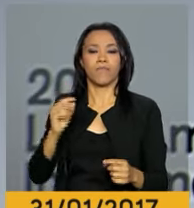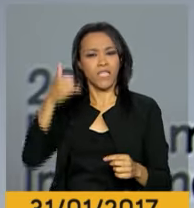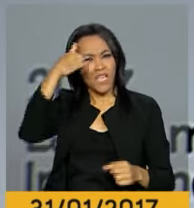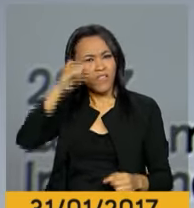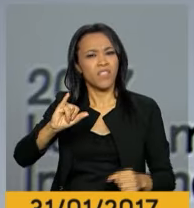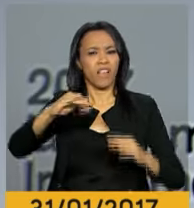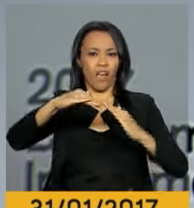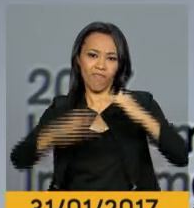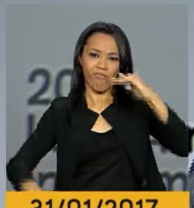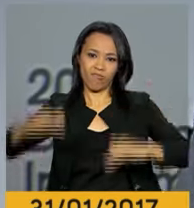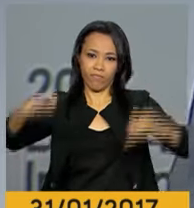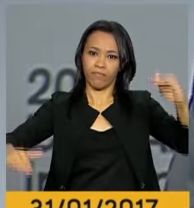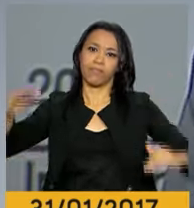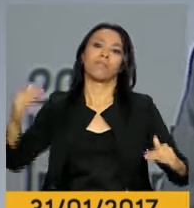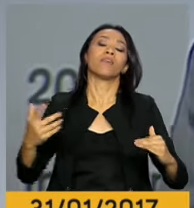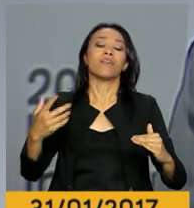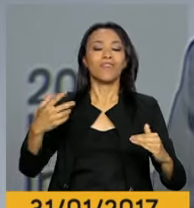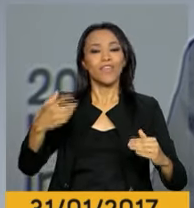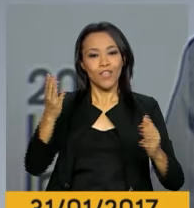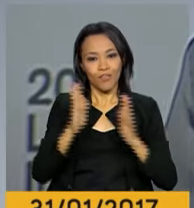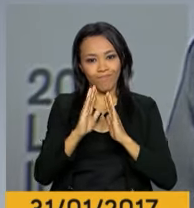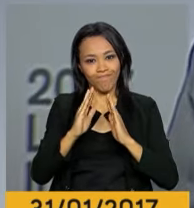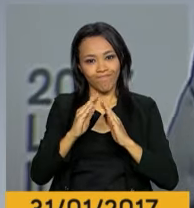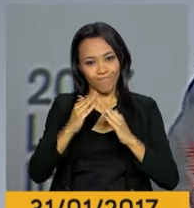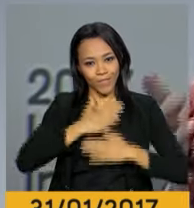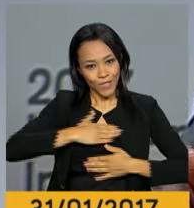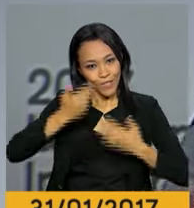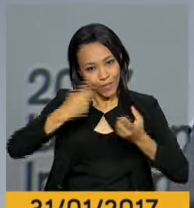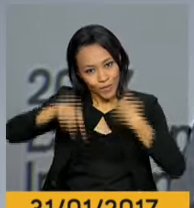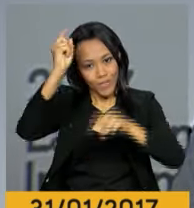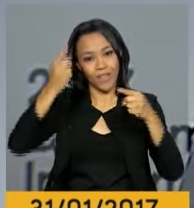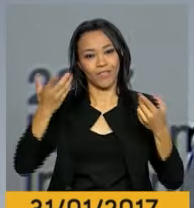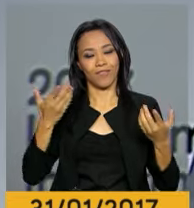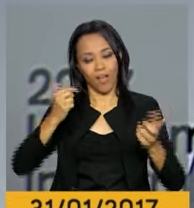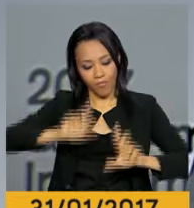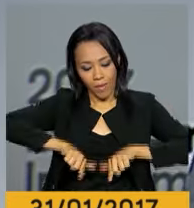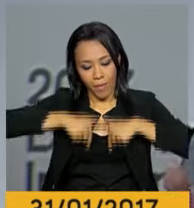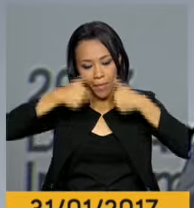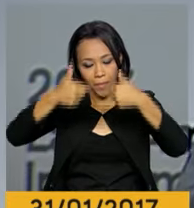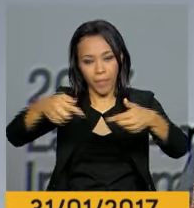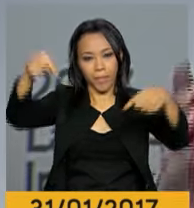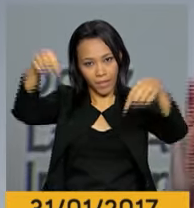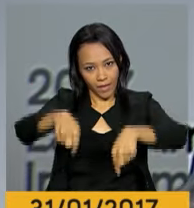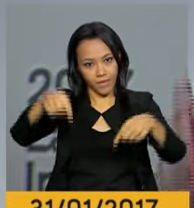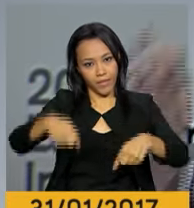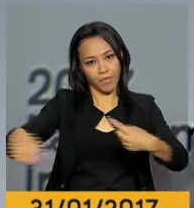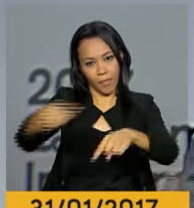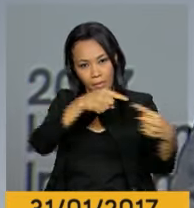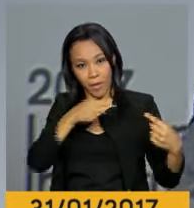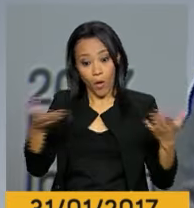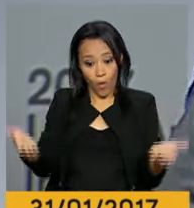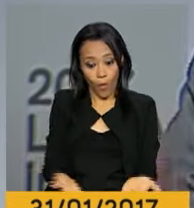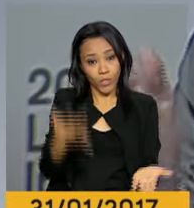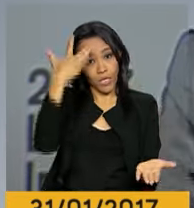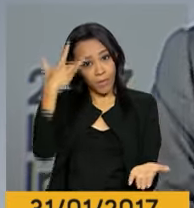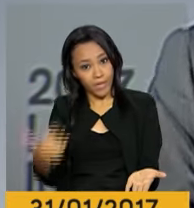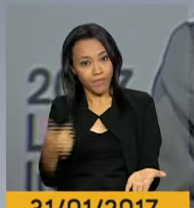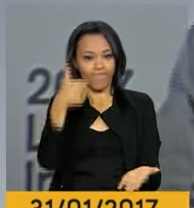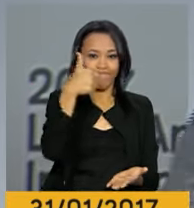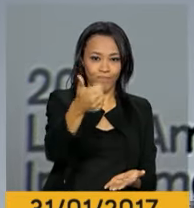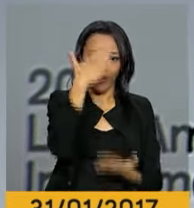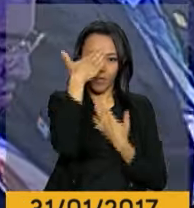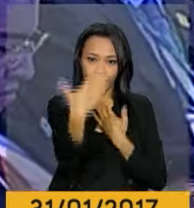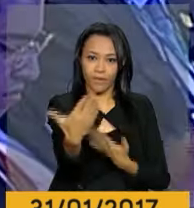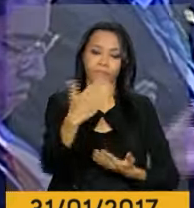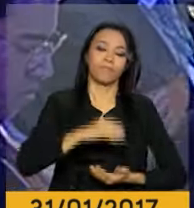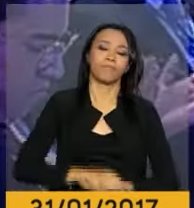eu desejo muito sucesso e muitas felicidades aos trabalhos que os senhores executarão entre hoje e amanhã muito